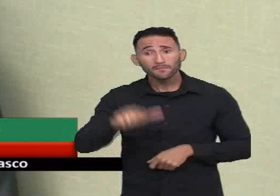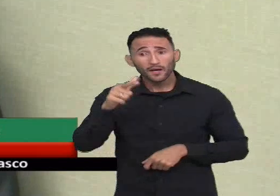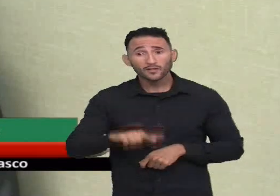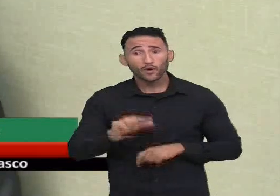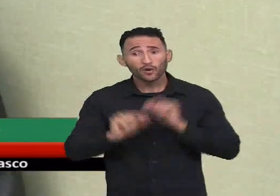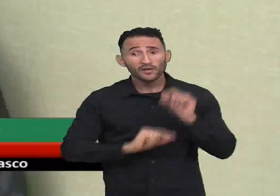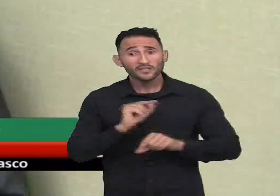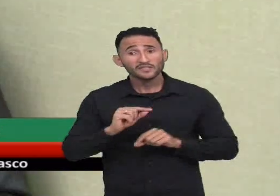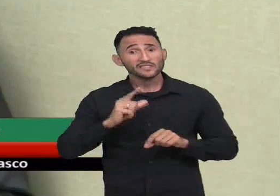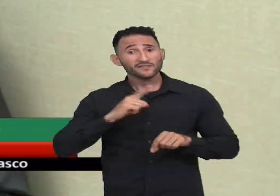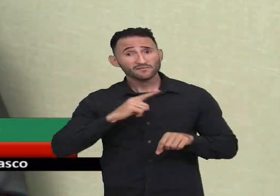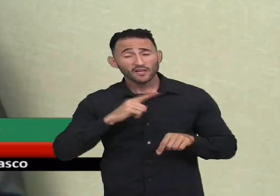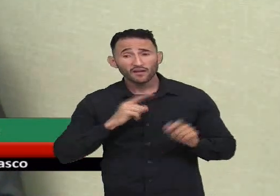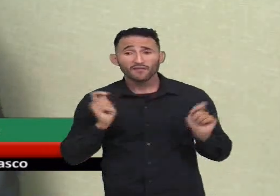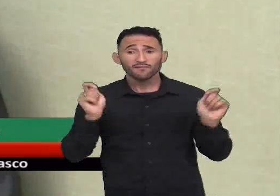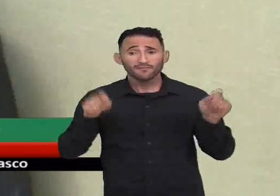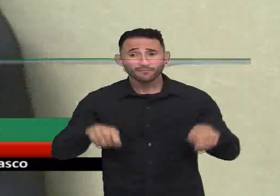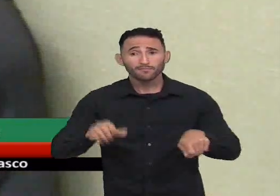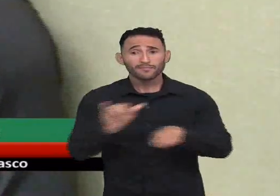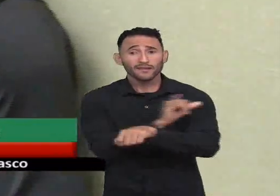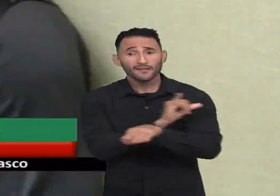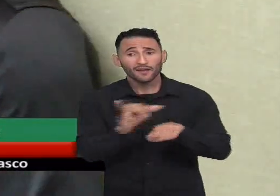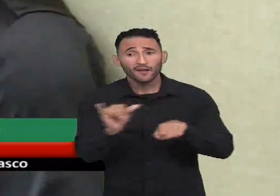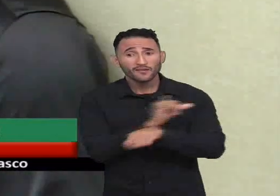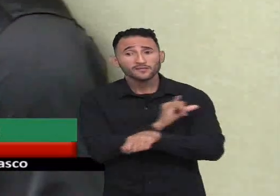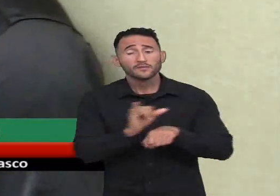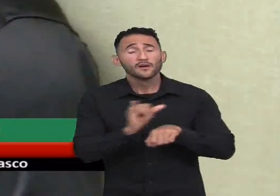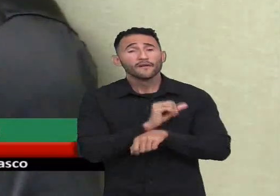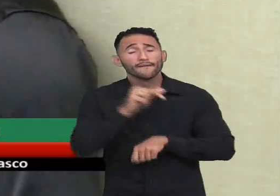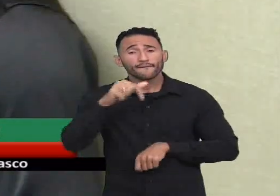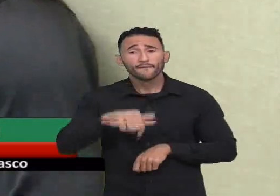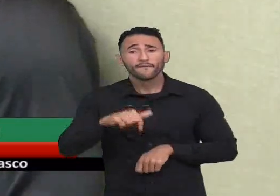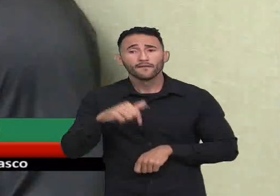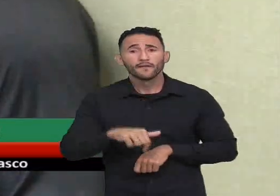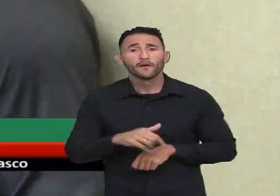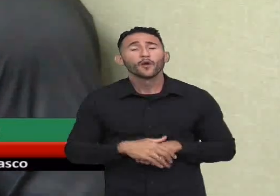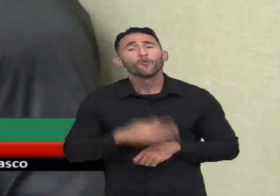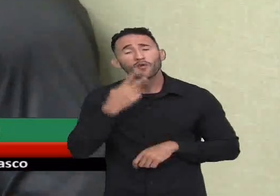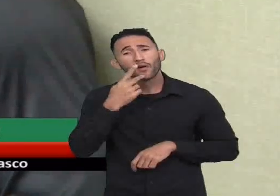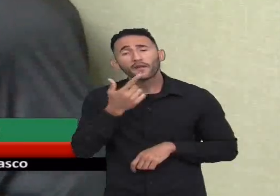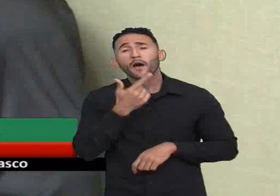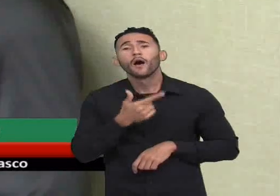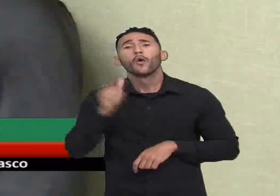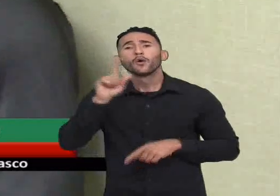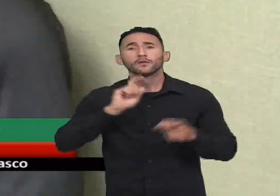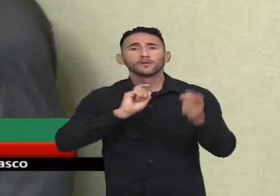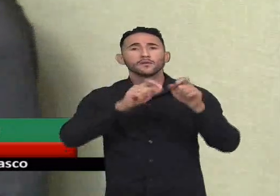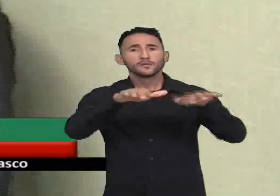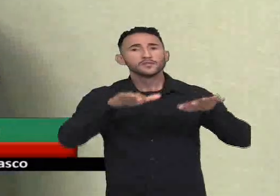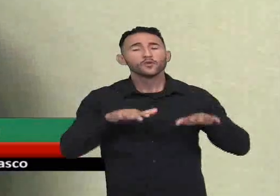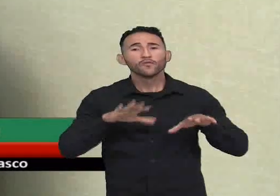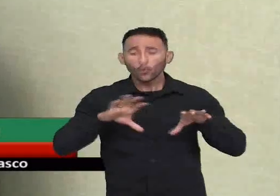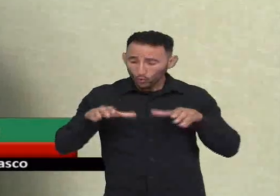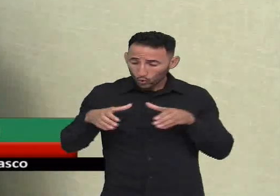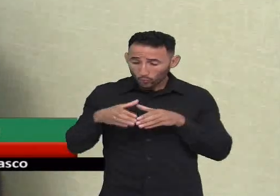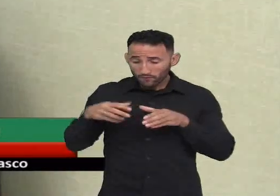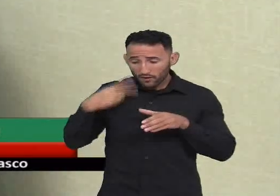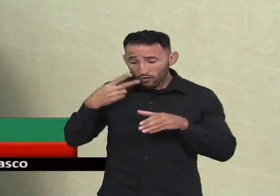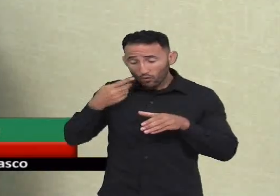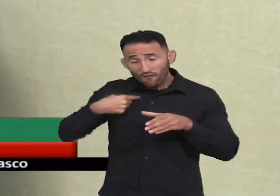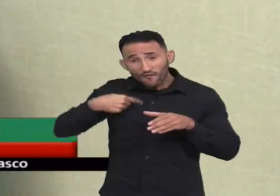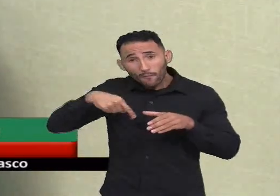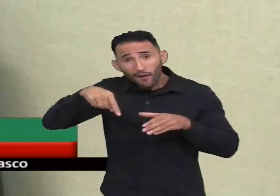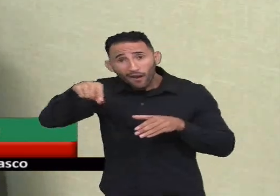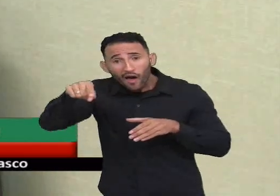aqui mecanismos para a gente trazer isso, eu peguei e falei na outra sessão, vamos juntar um grupo de vereadores e vamos lá